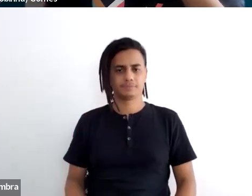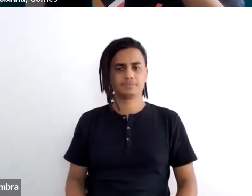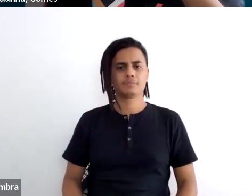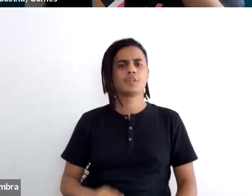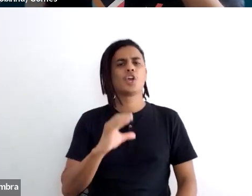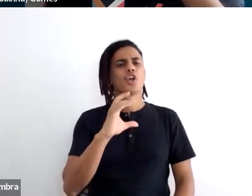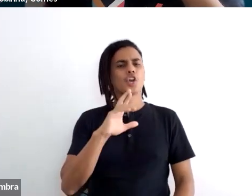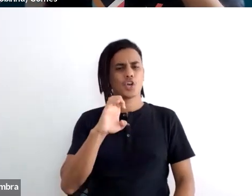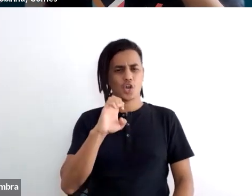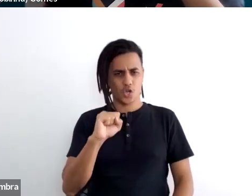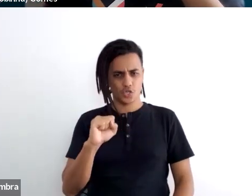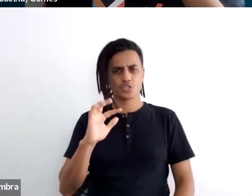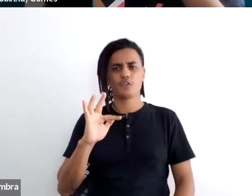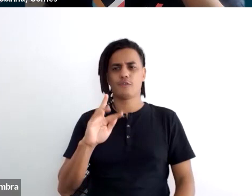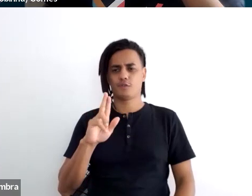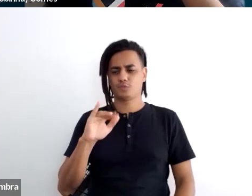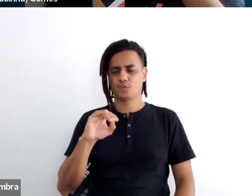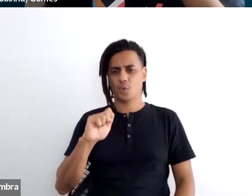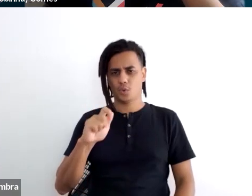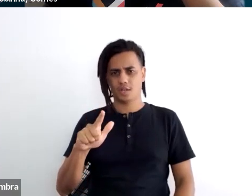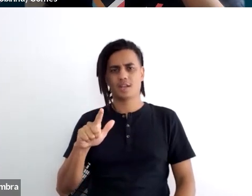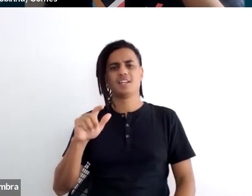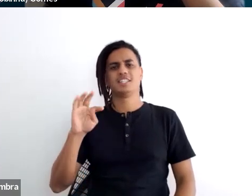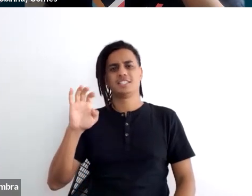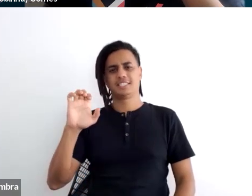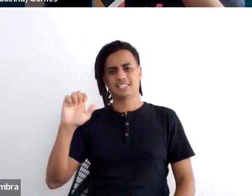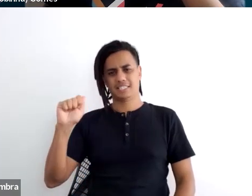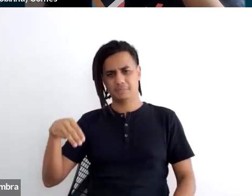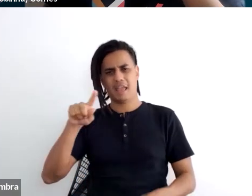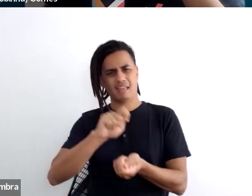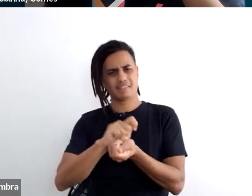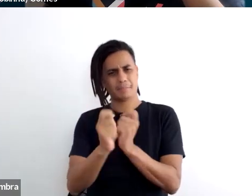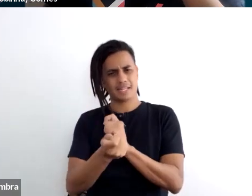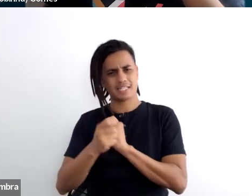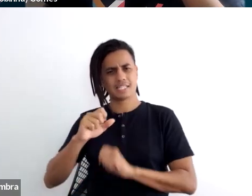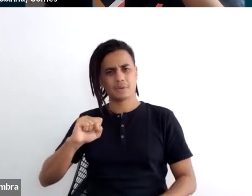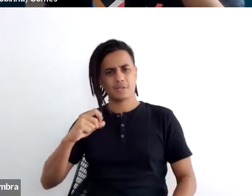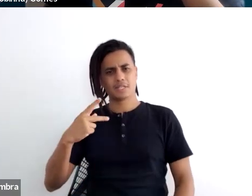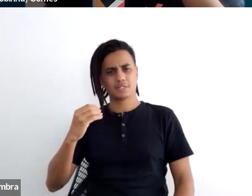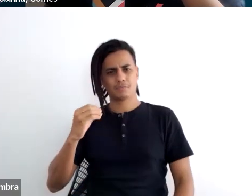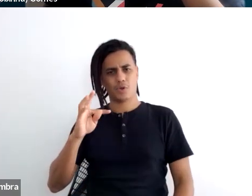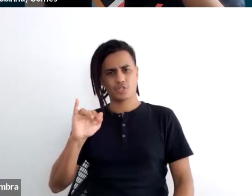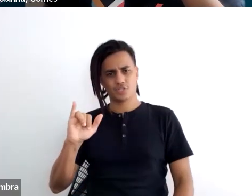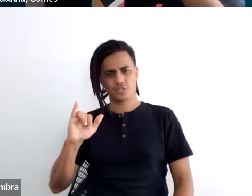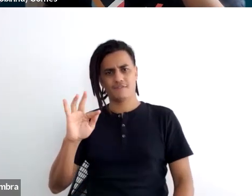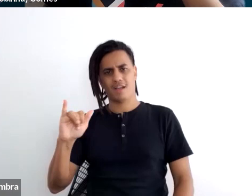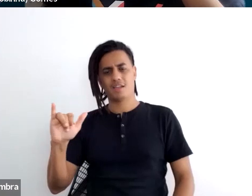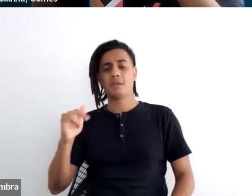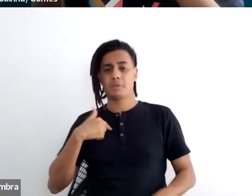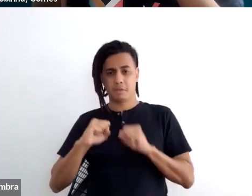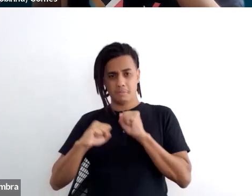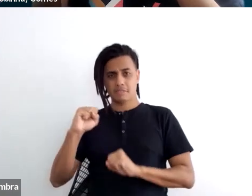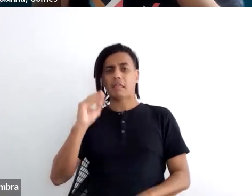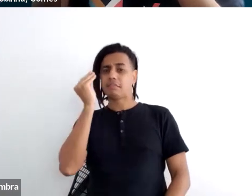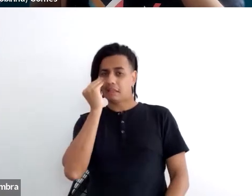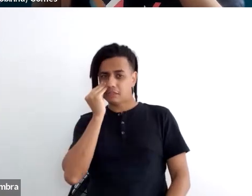uma adaptação dos squads da Spotify? Pergunto isso, pois minha empresa tentou entender os squads, mas o choque foi muito